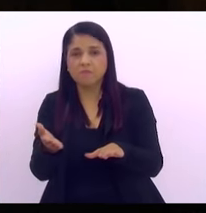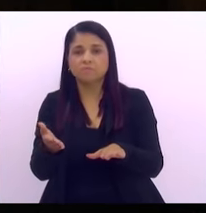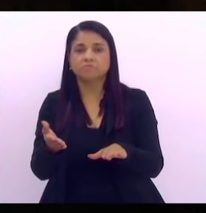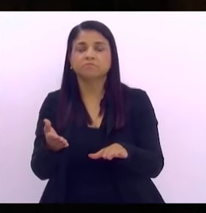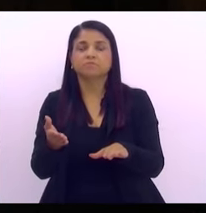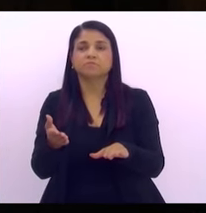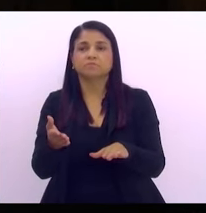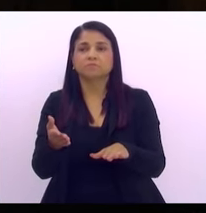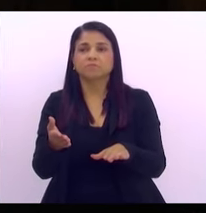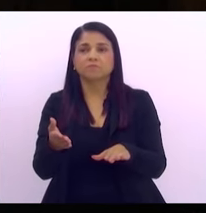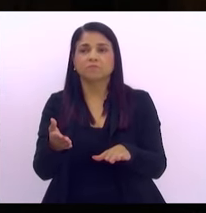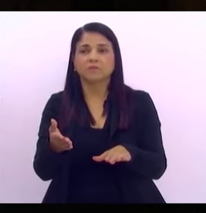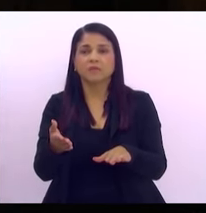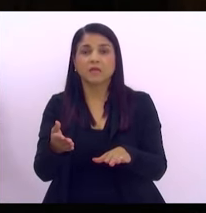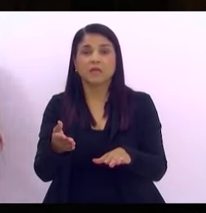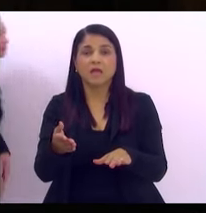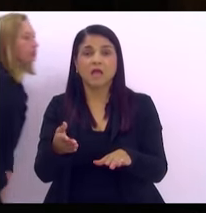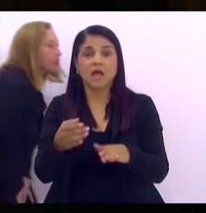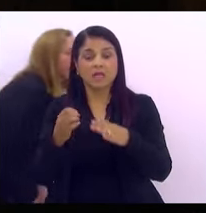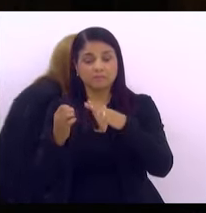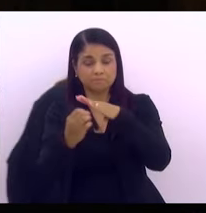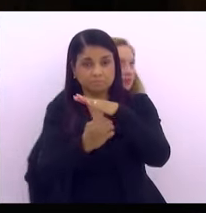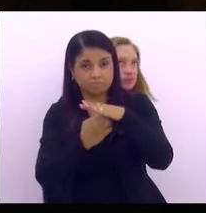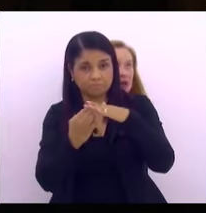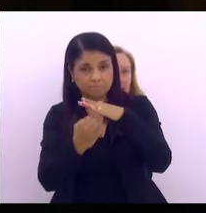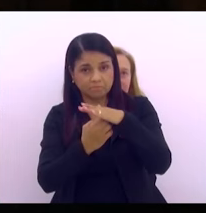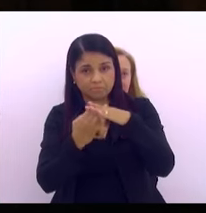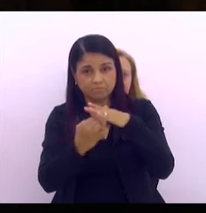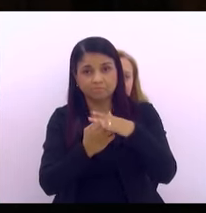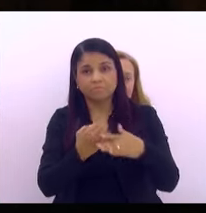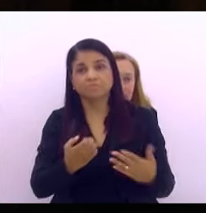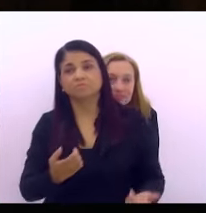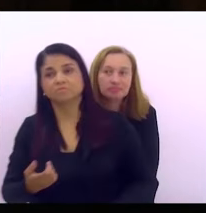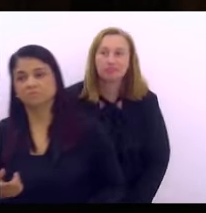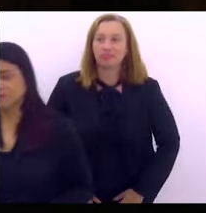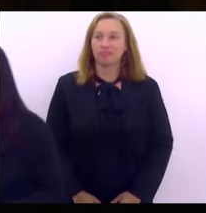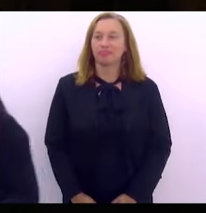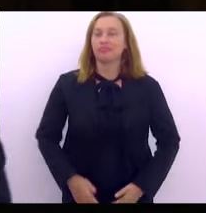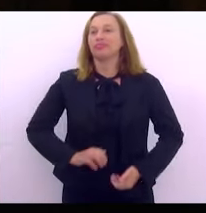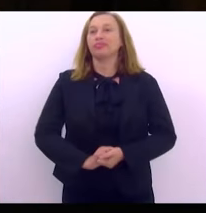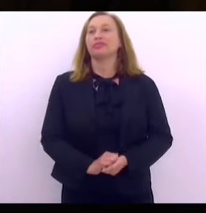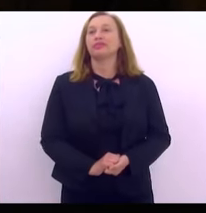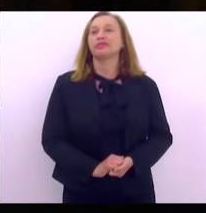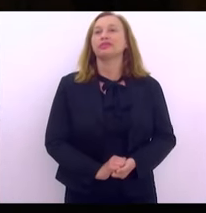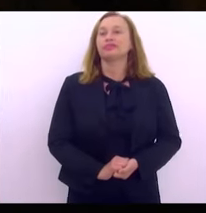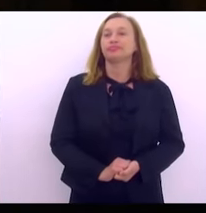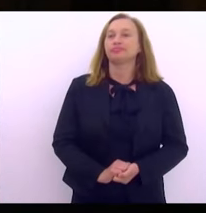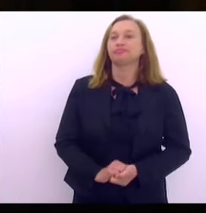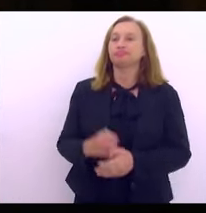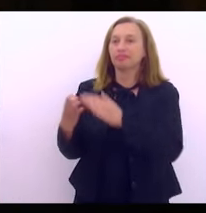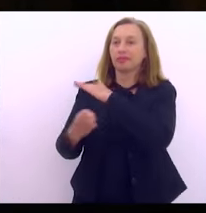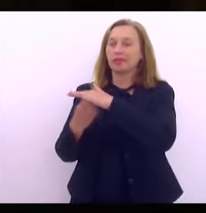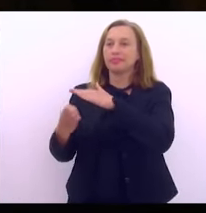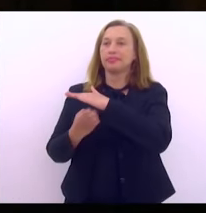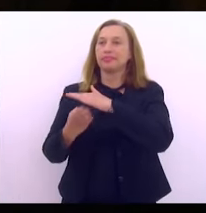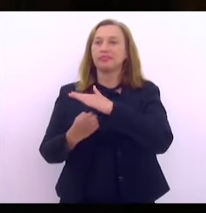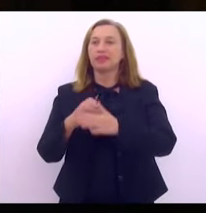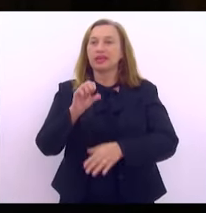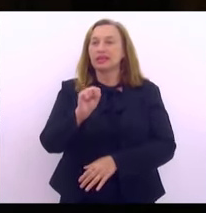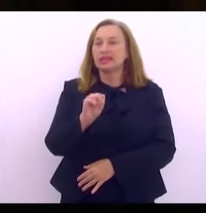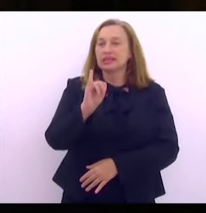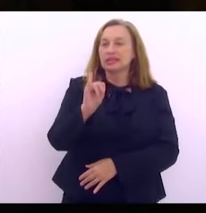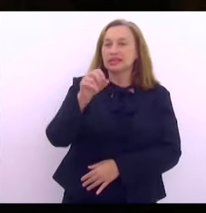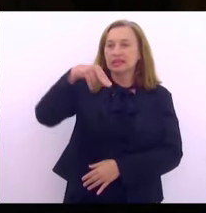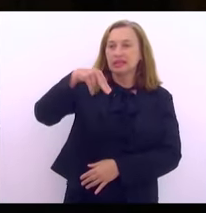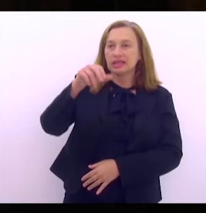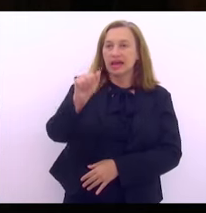para que a empresa pudesse colocar as sinalizações que é